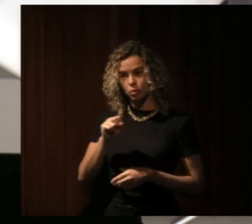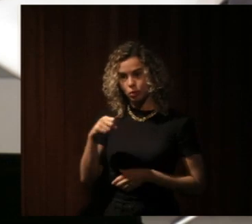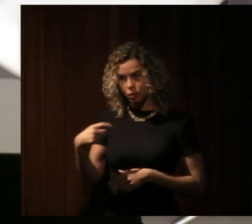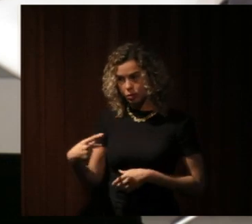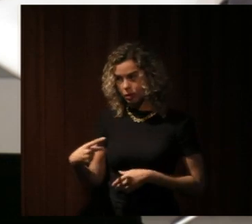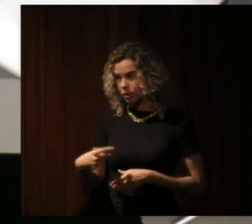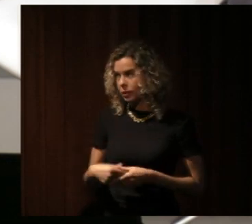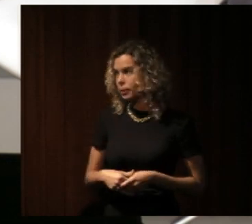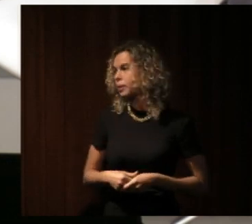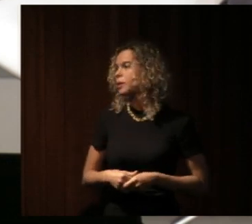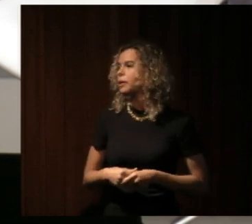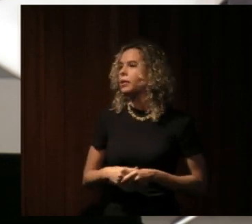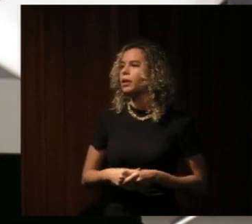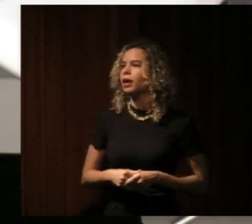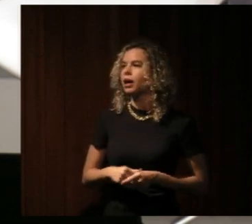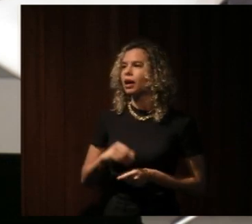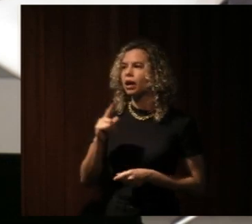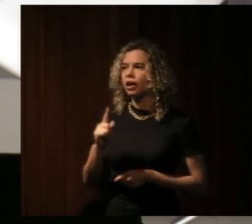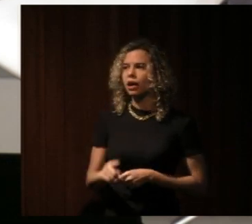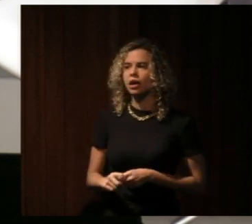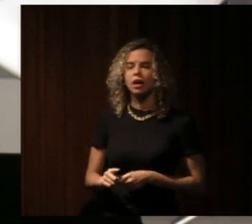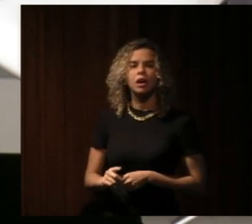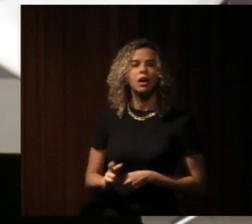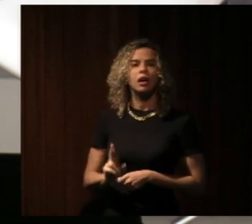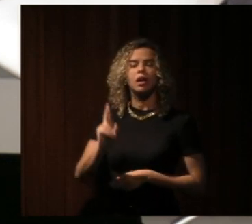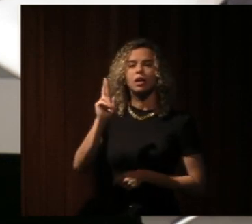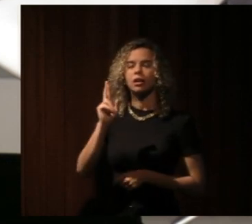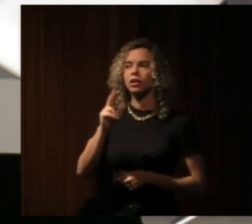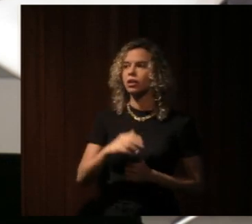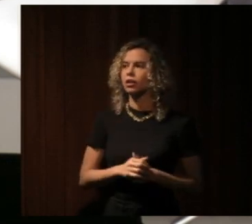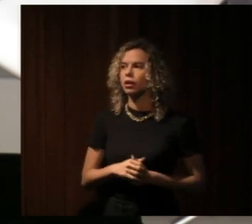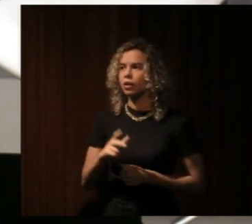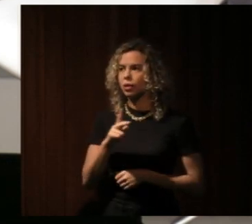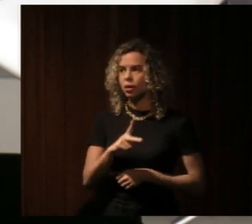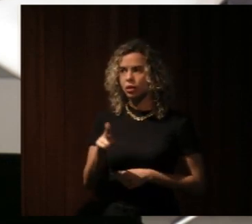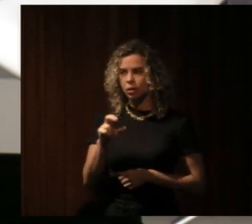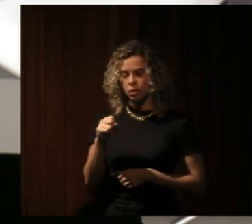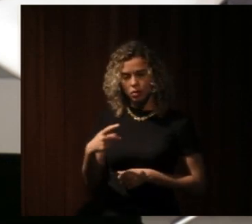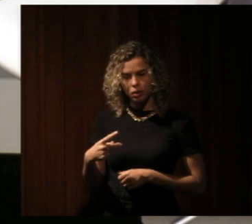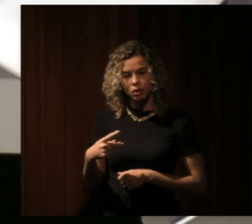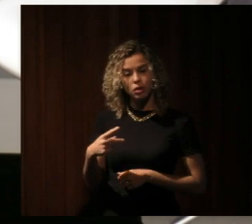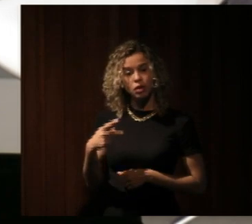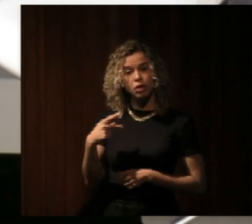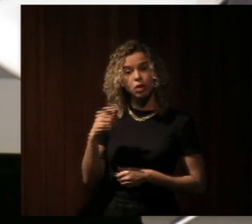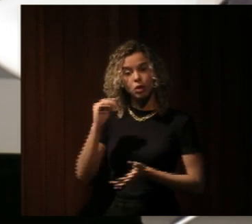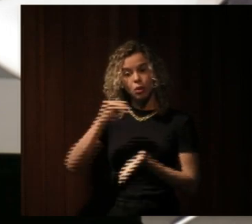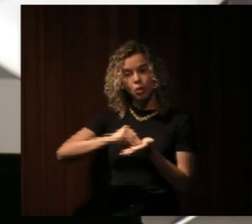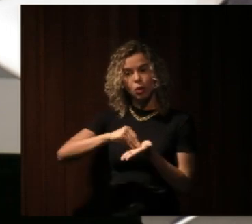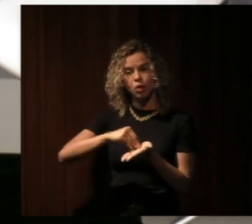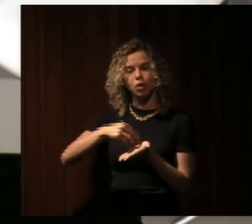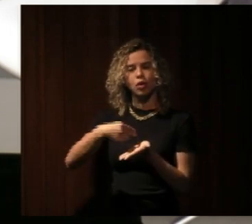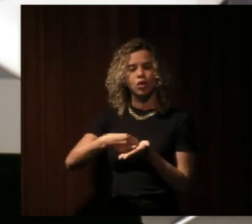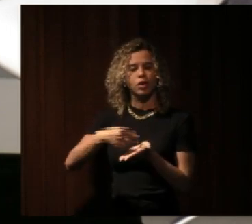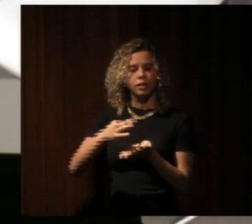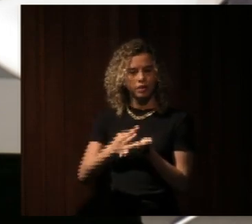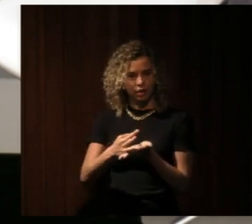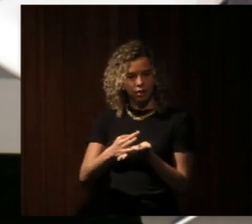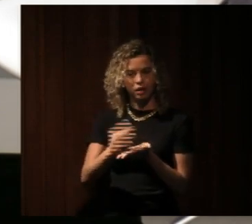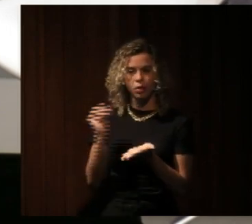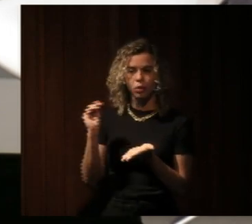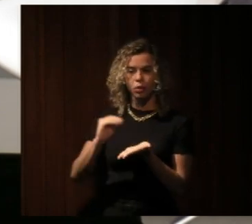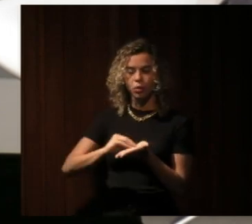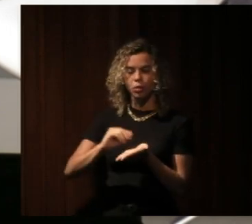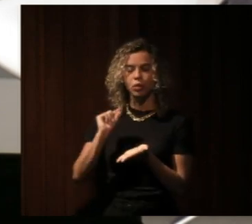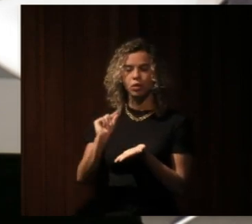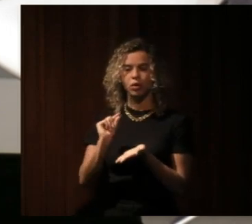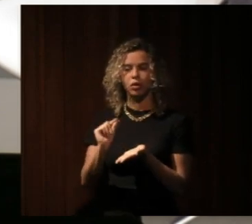USP que é comandado ali pelo Paulo hortel professor da USP e tal publicou uma nota técnica ali em que eles tratavam